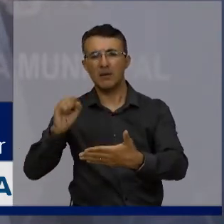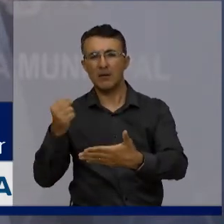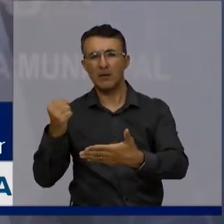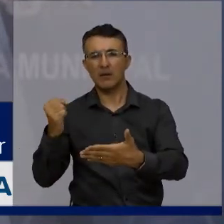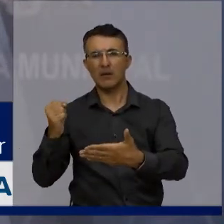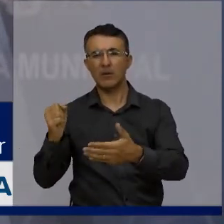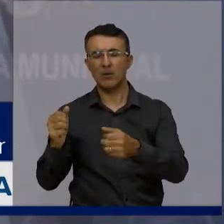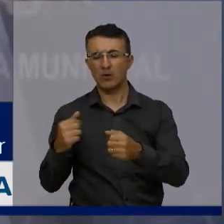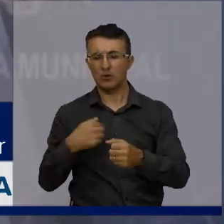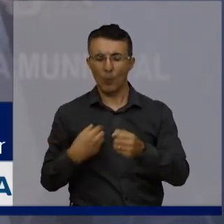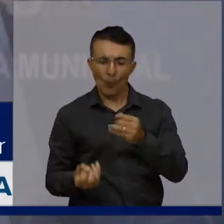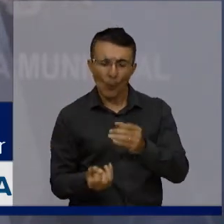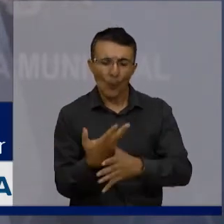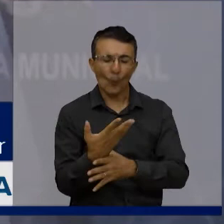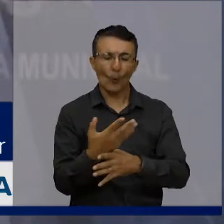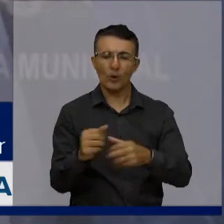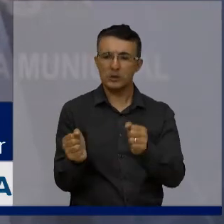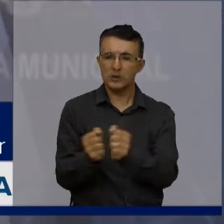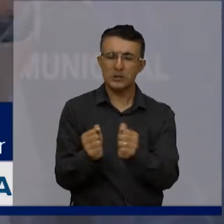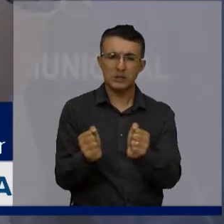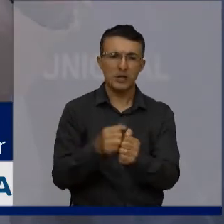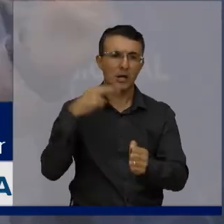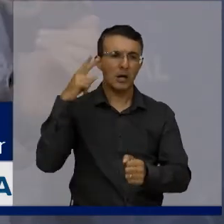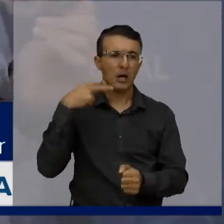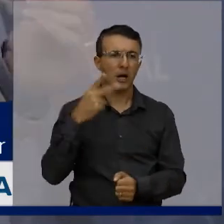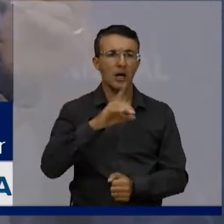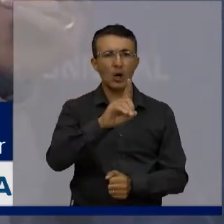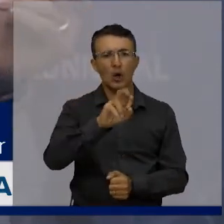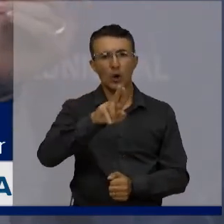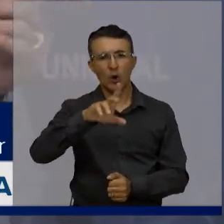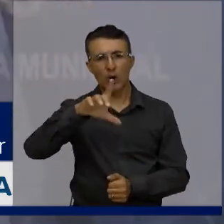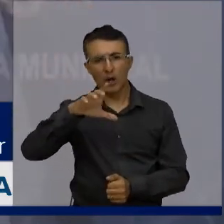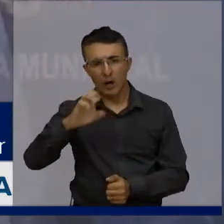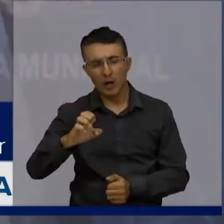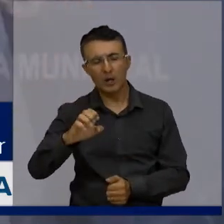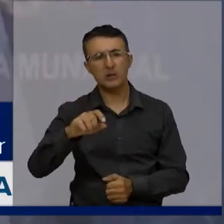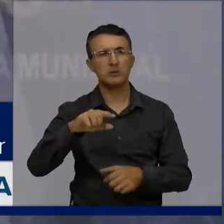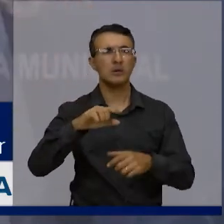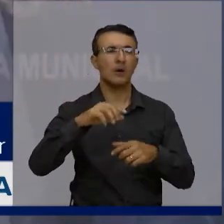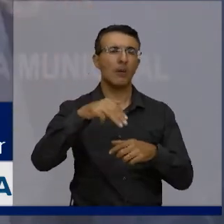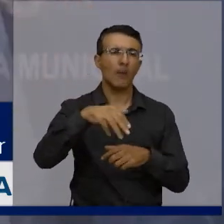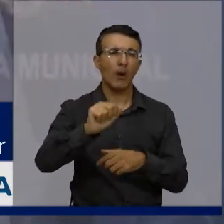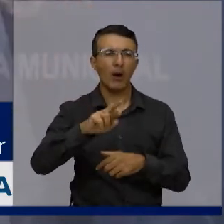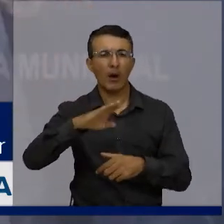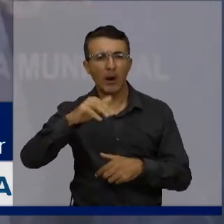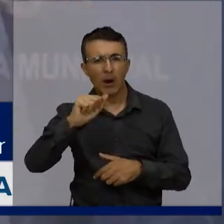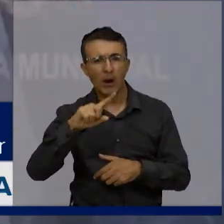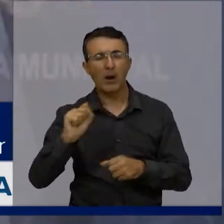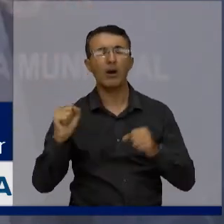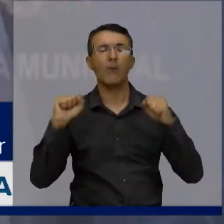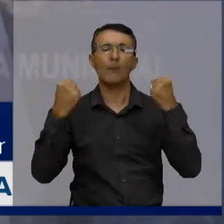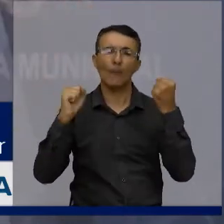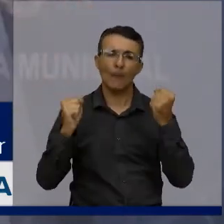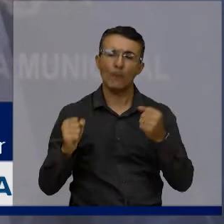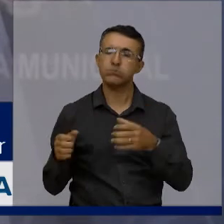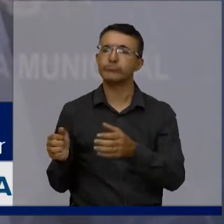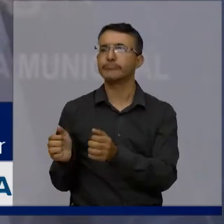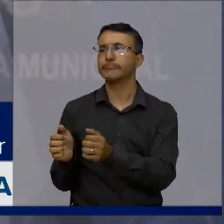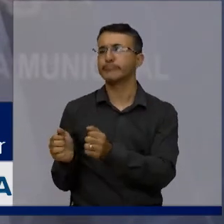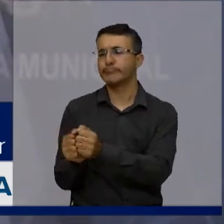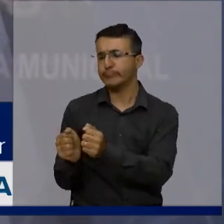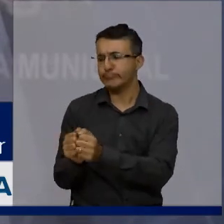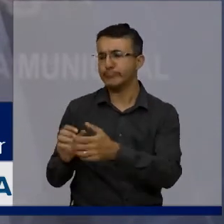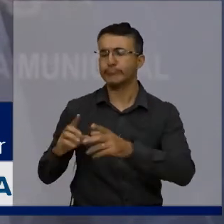o vereador Marcão da Academia, né, ouvindo os pais que participavam da Frente Parlamentar, né, na Frente Parlamentar de